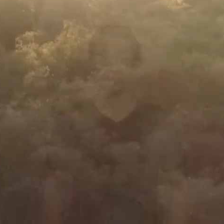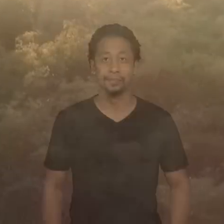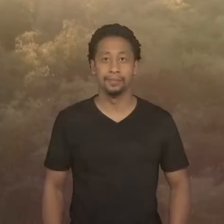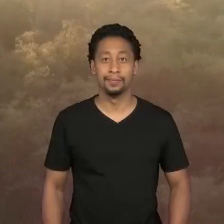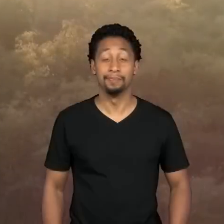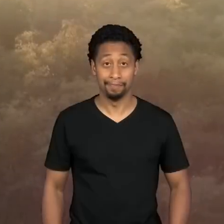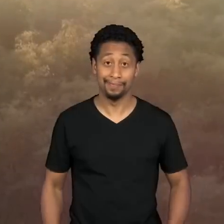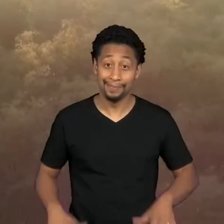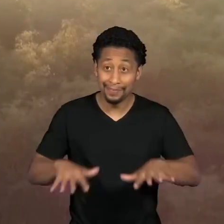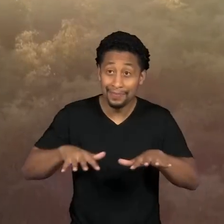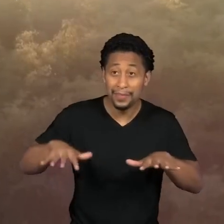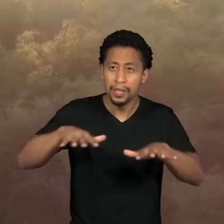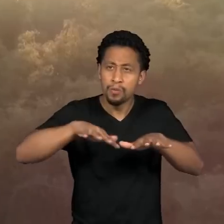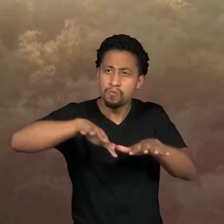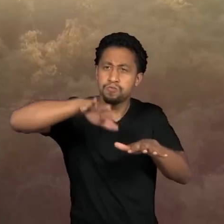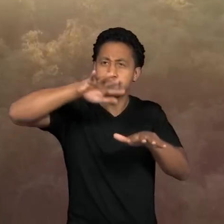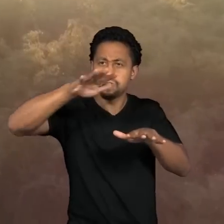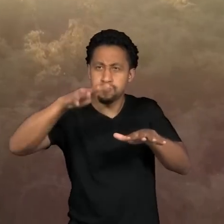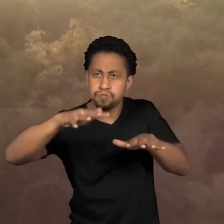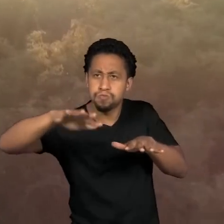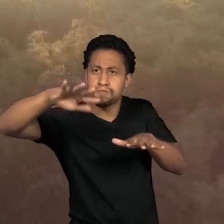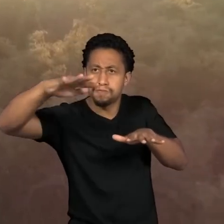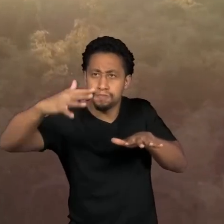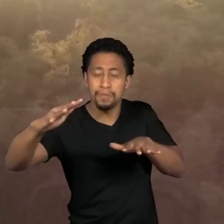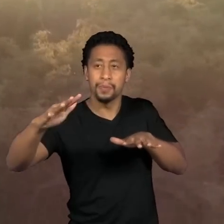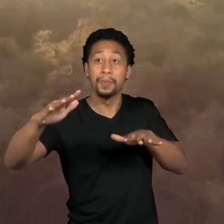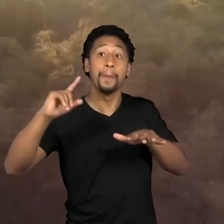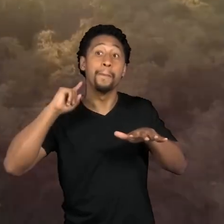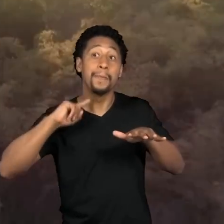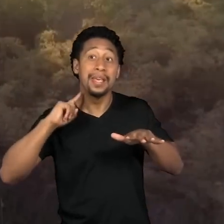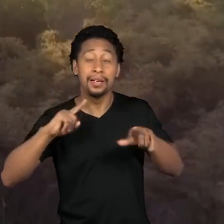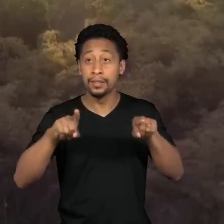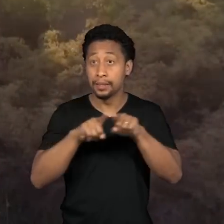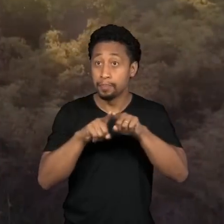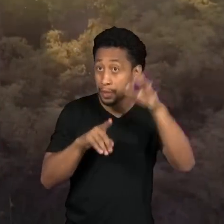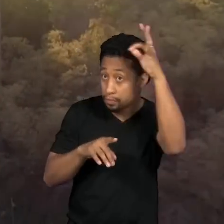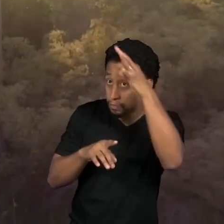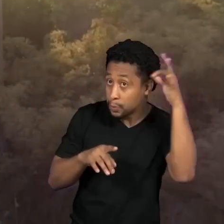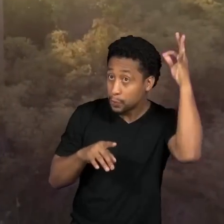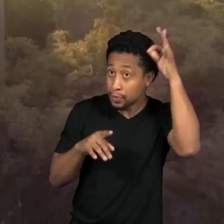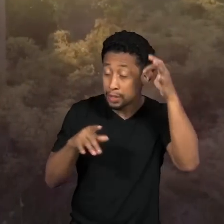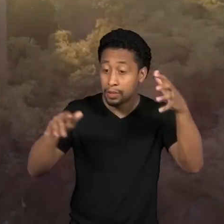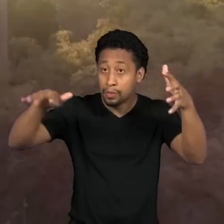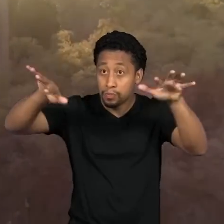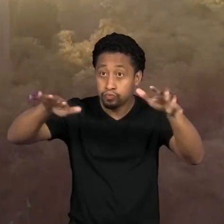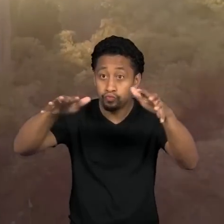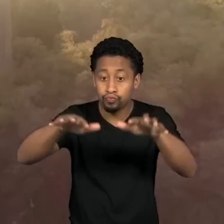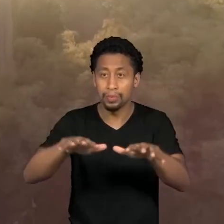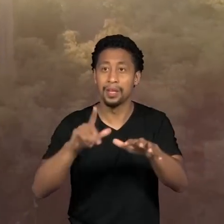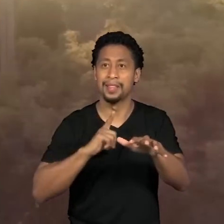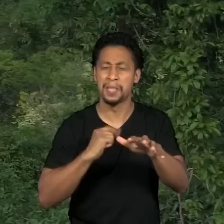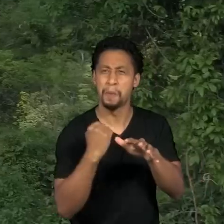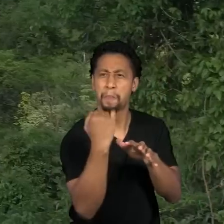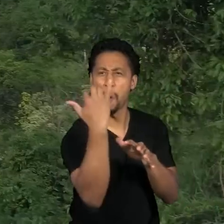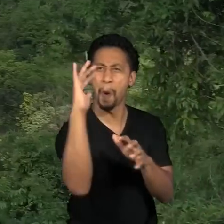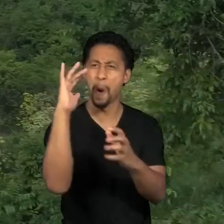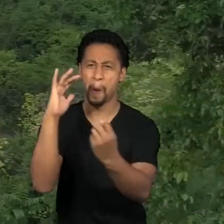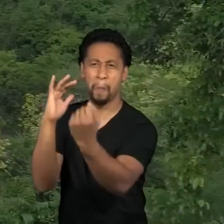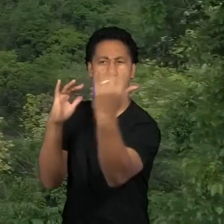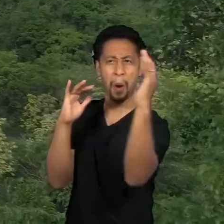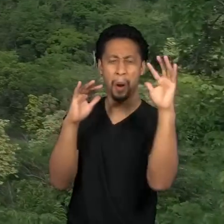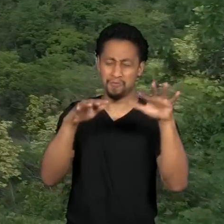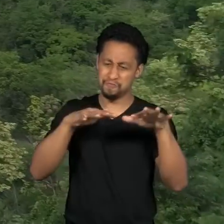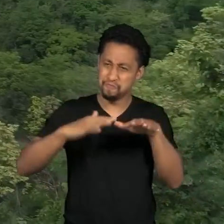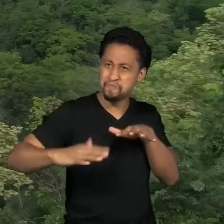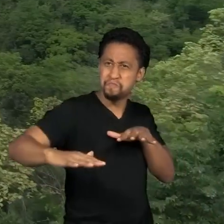No encontro das montanhas de Minas com o Espírito Santo, uma floresta encobriu a paisagem. O mar